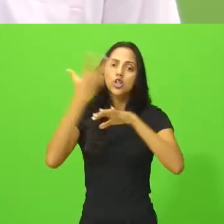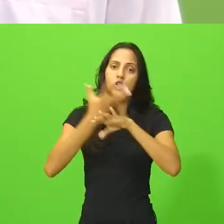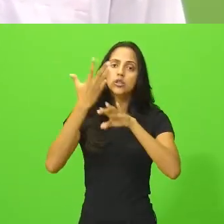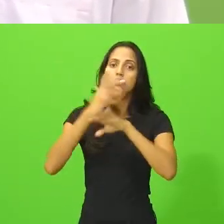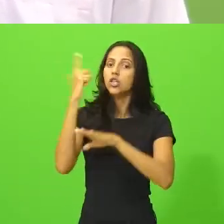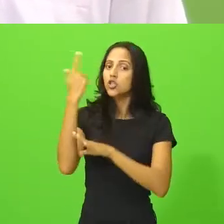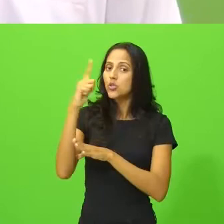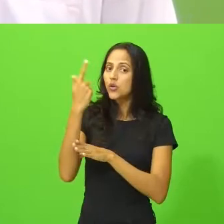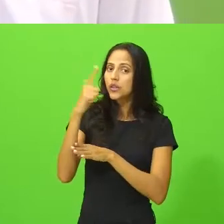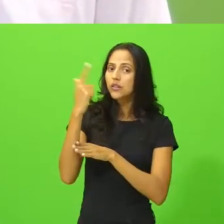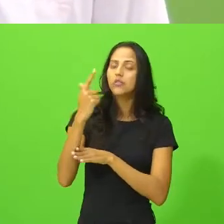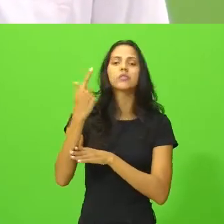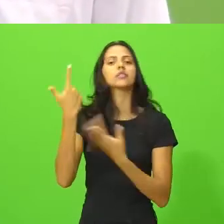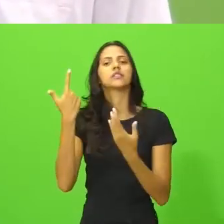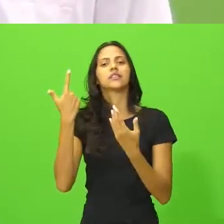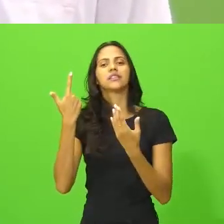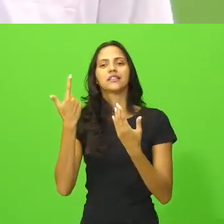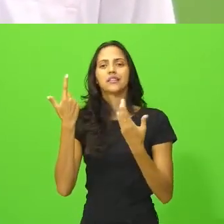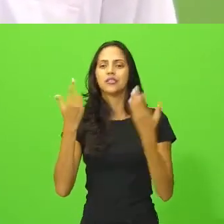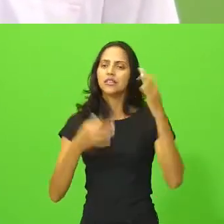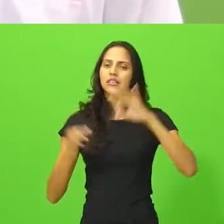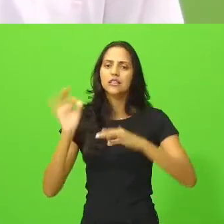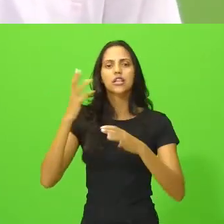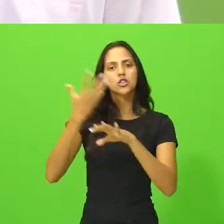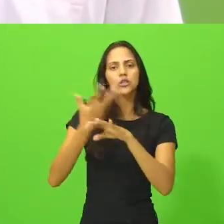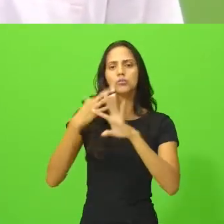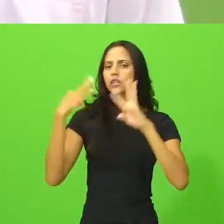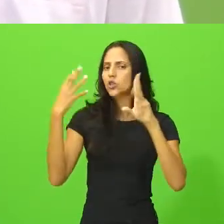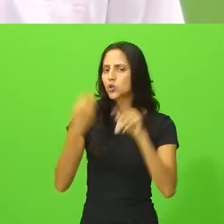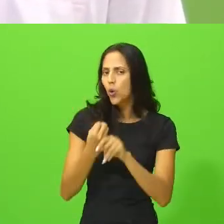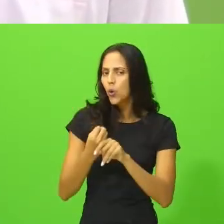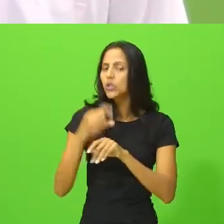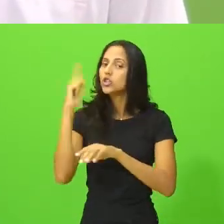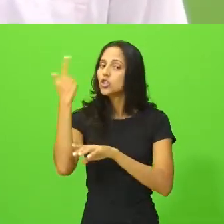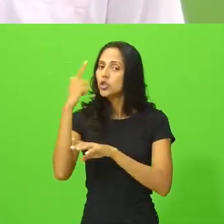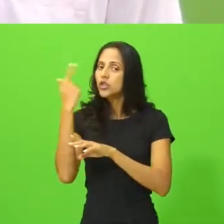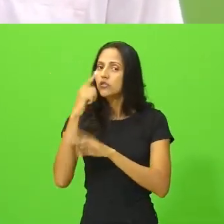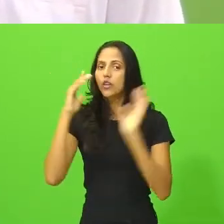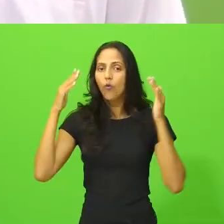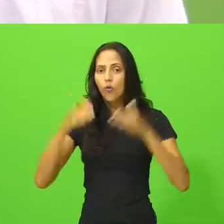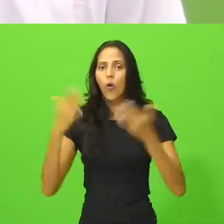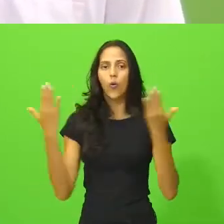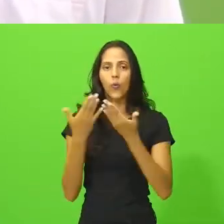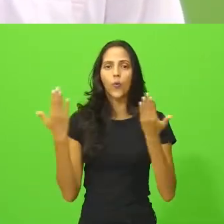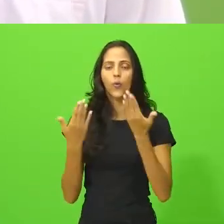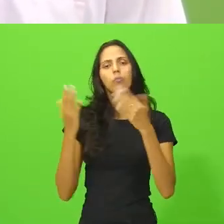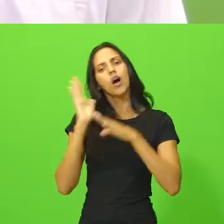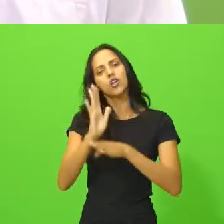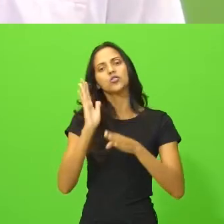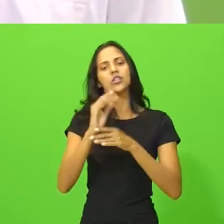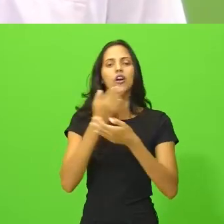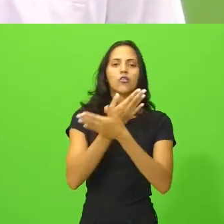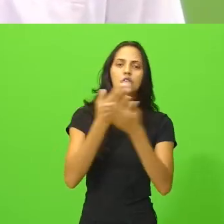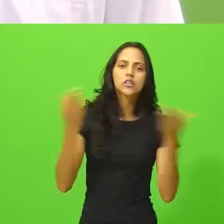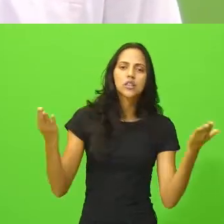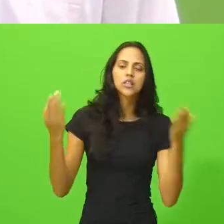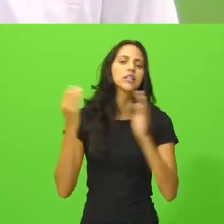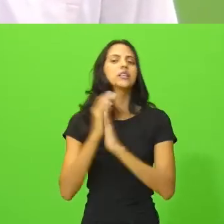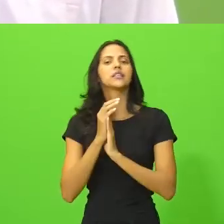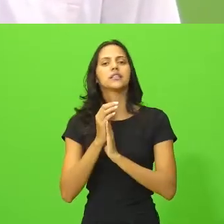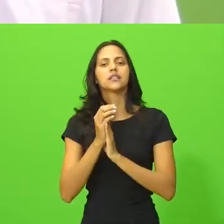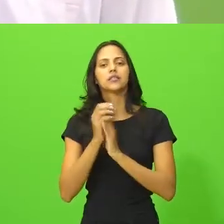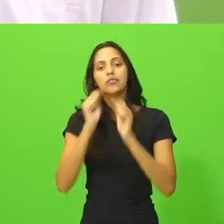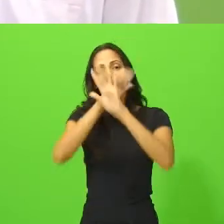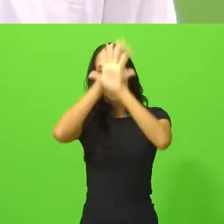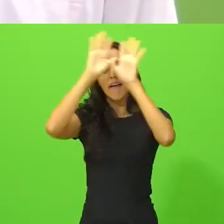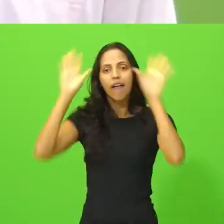de geografia, na grande área das ciências humanas, nós possamos ter ajudado a vocês, ou via